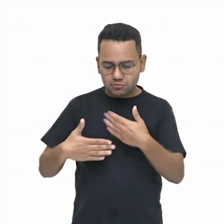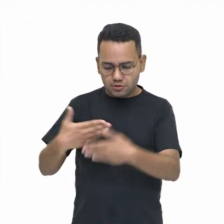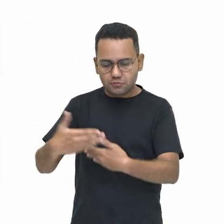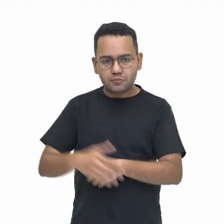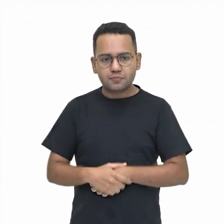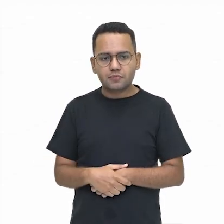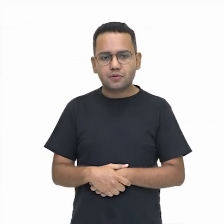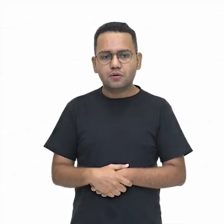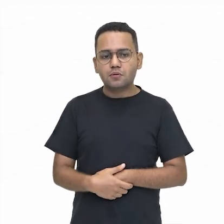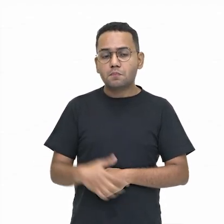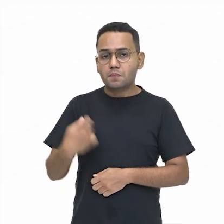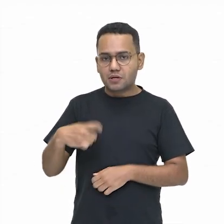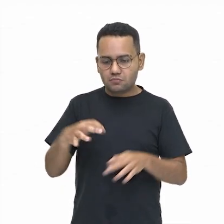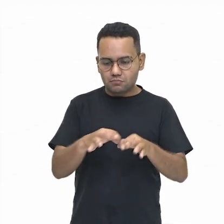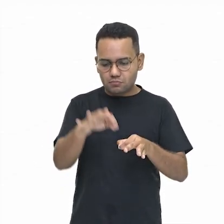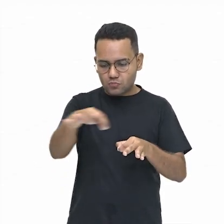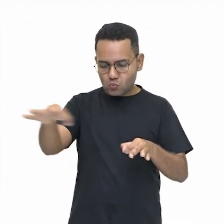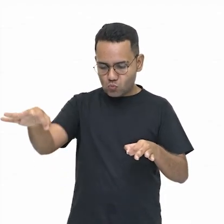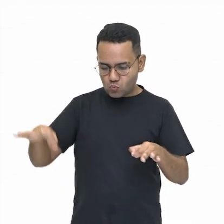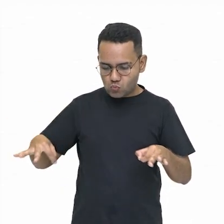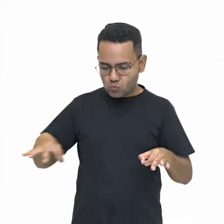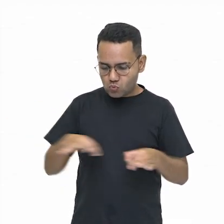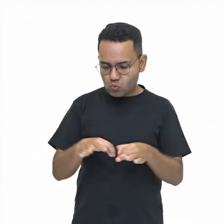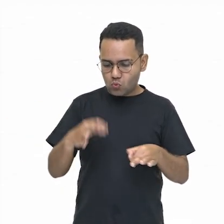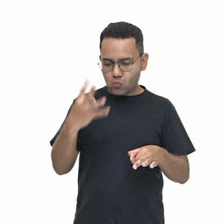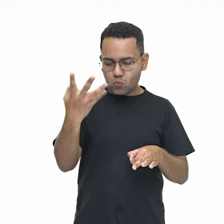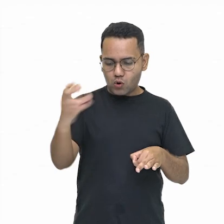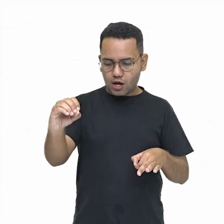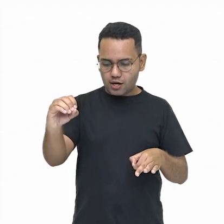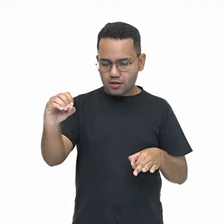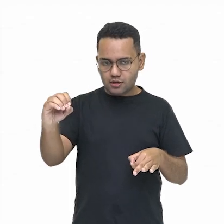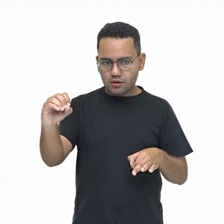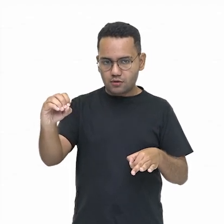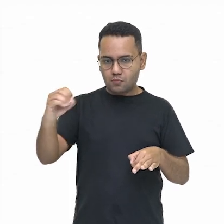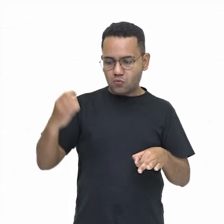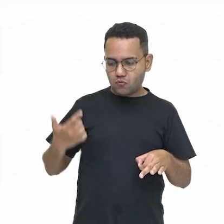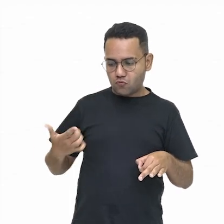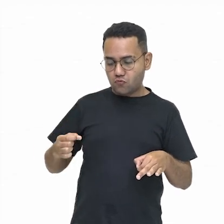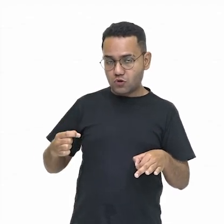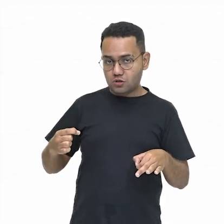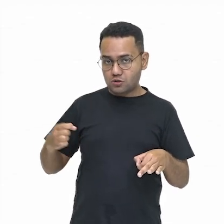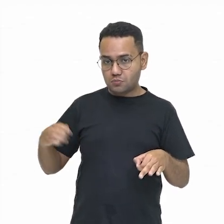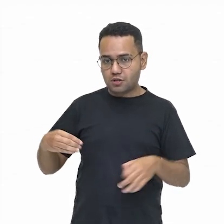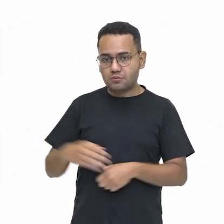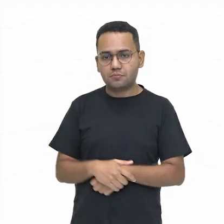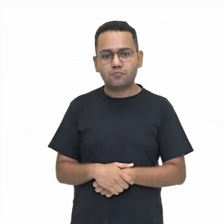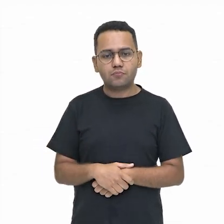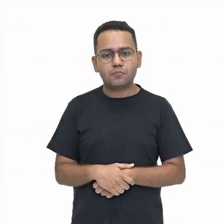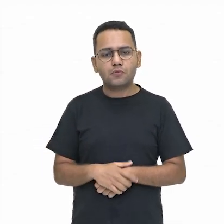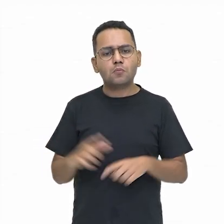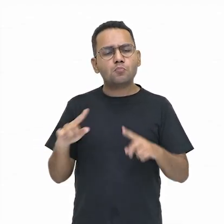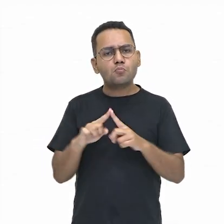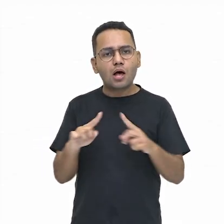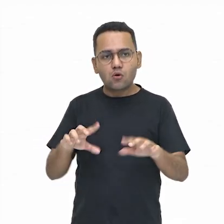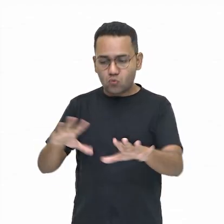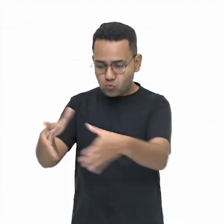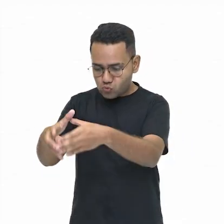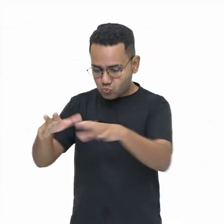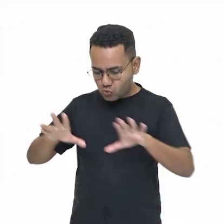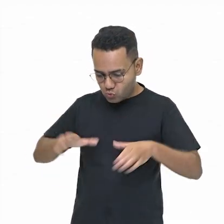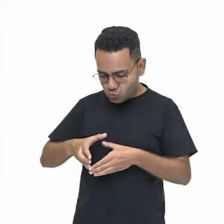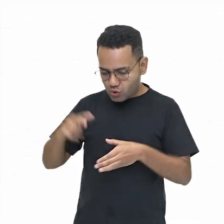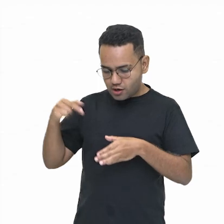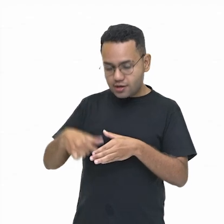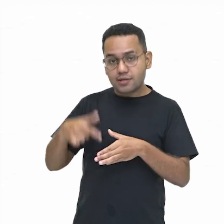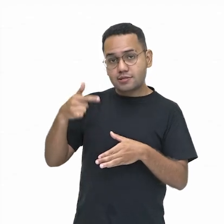de 40 por 20 metros, com 2 equipes de 7 jogadores para